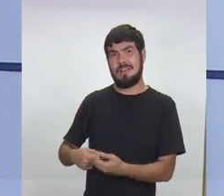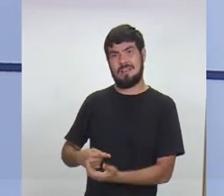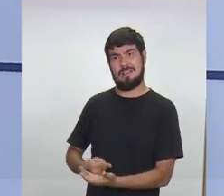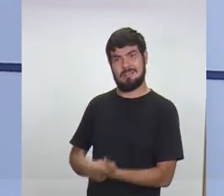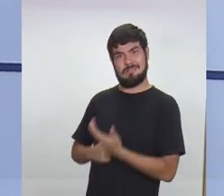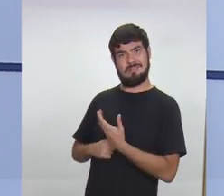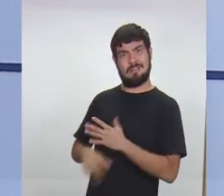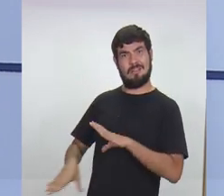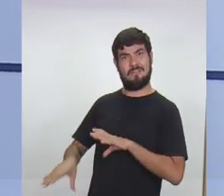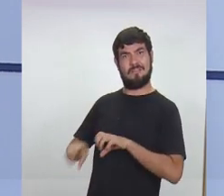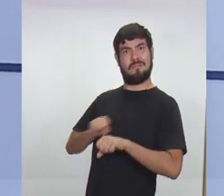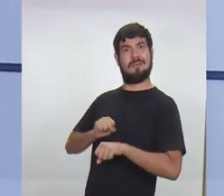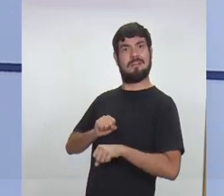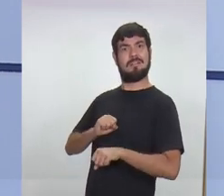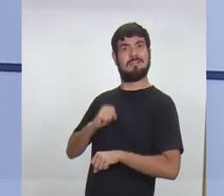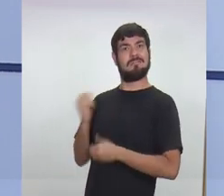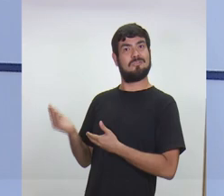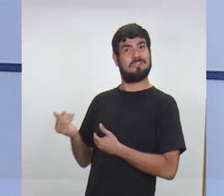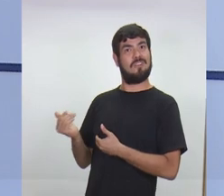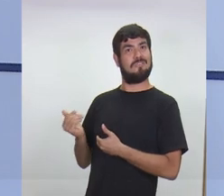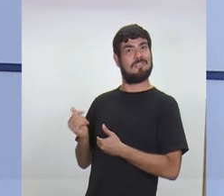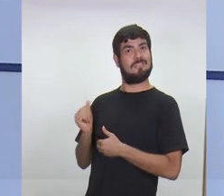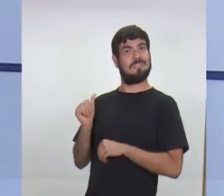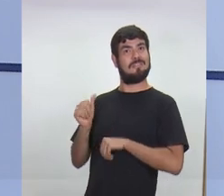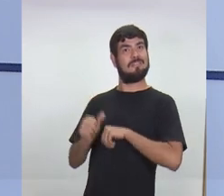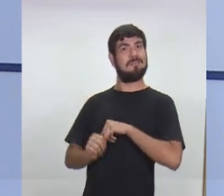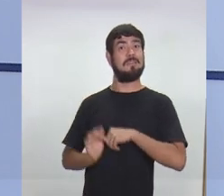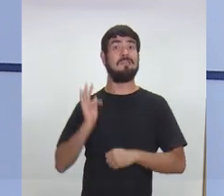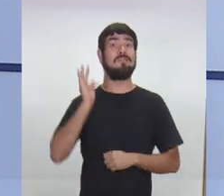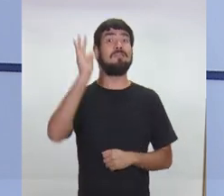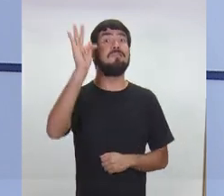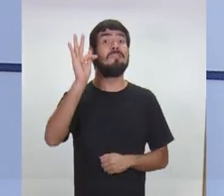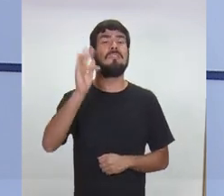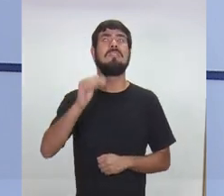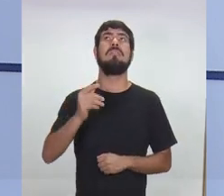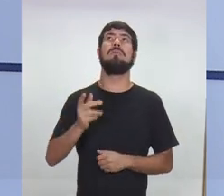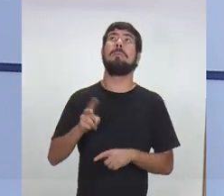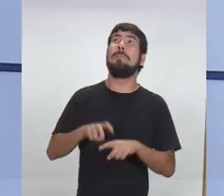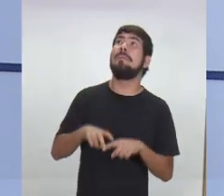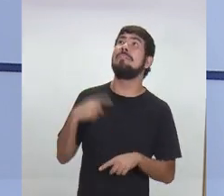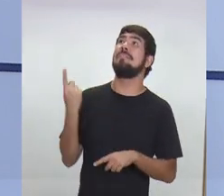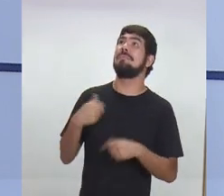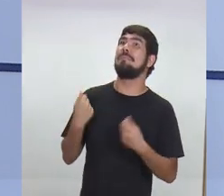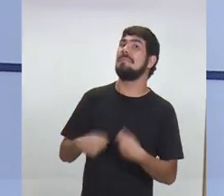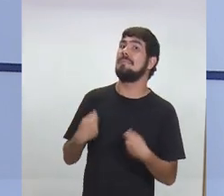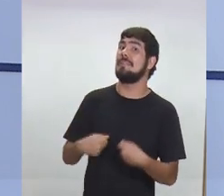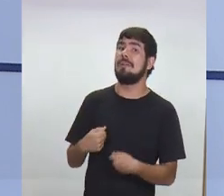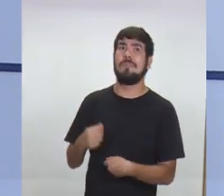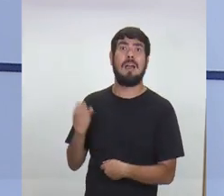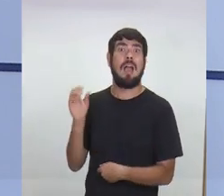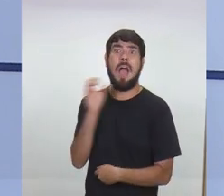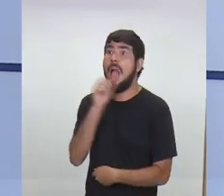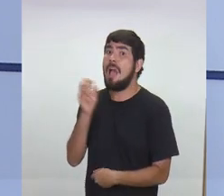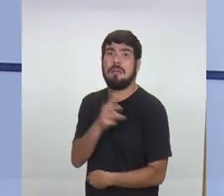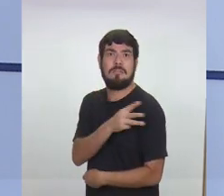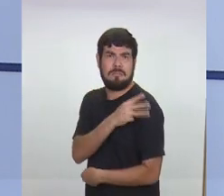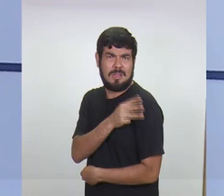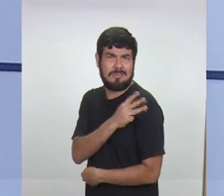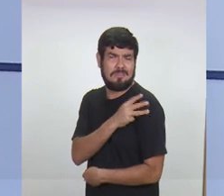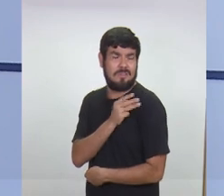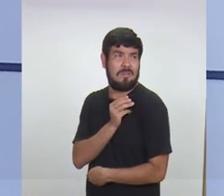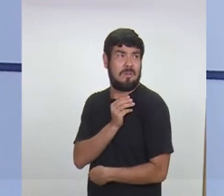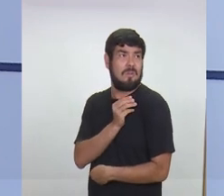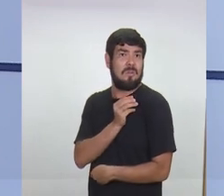futuro portanto nós precisamos é já no ensino médio colocar